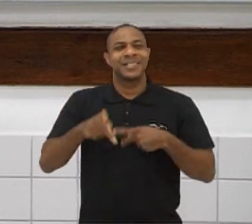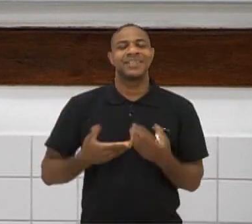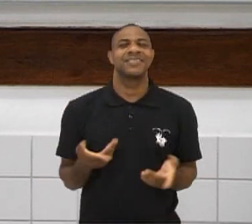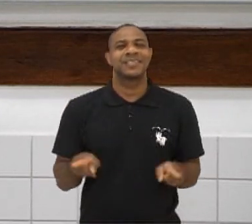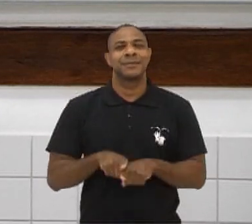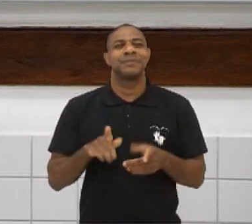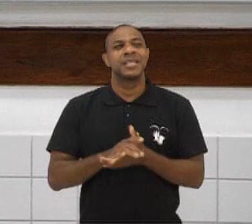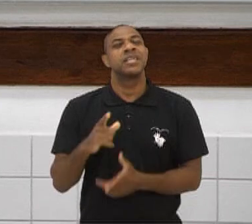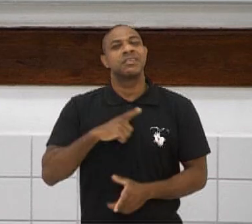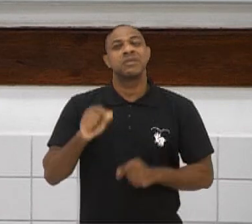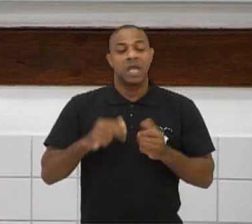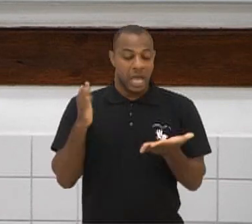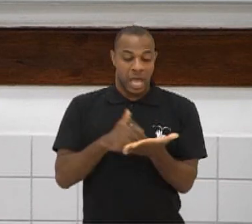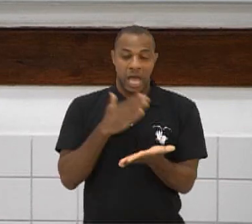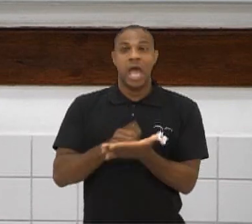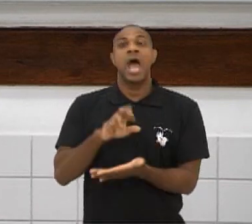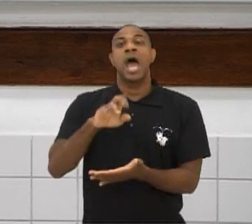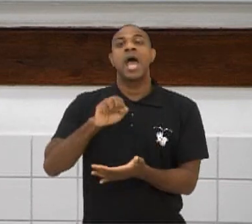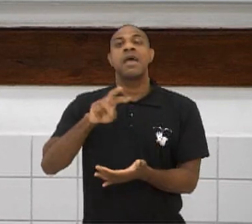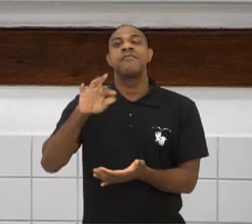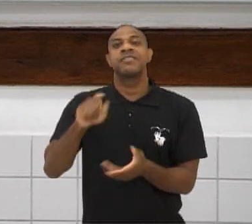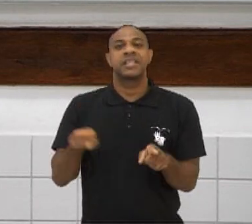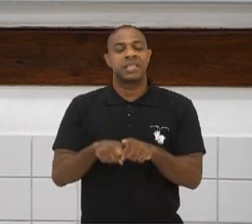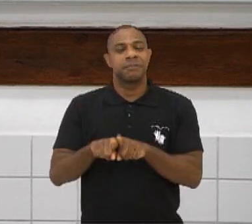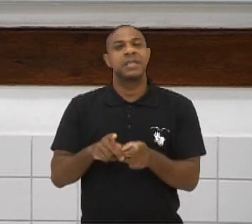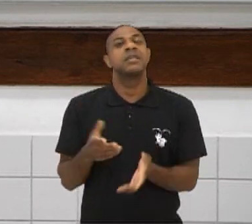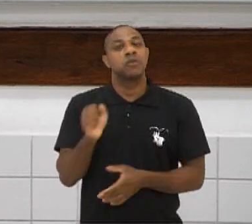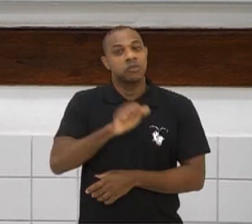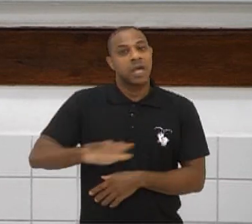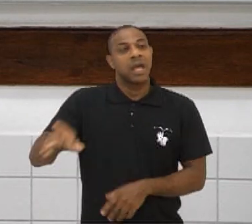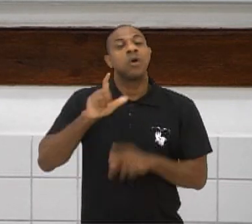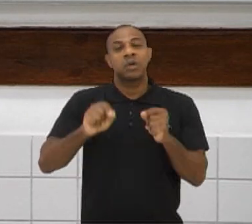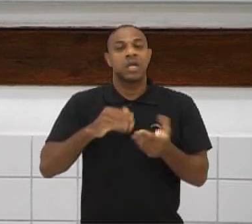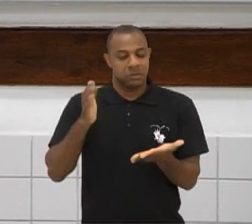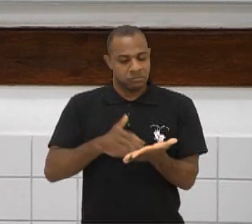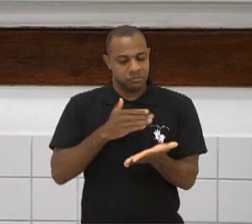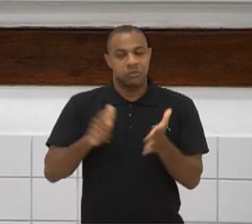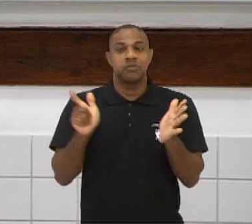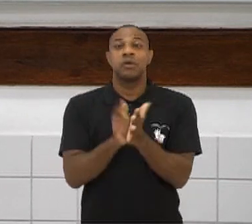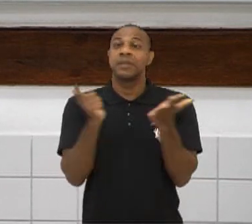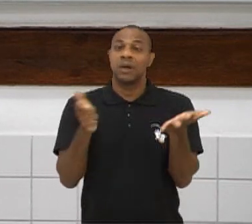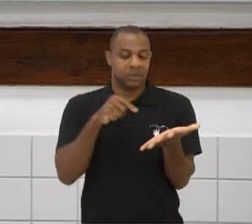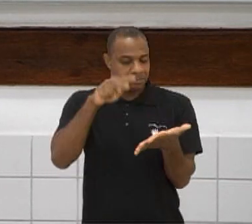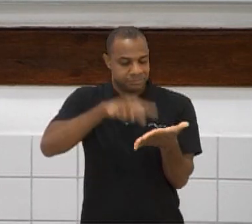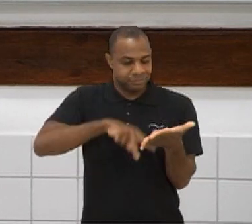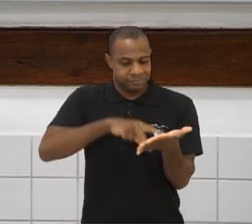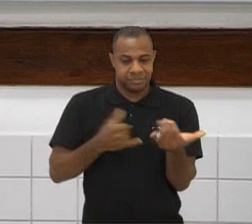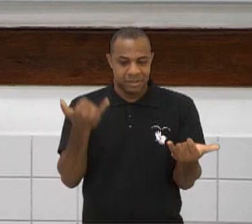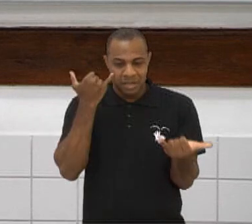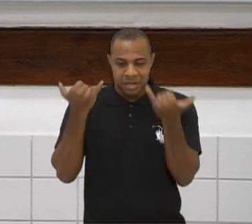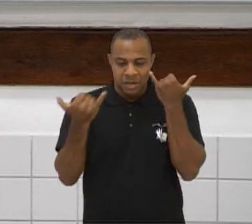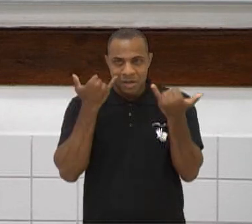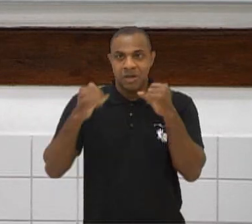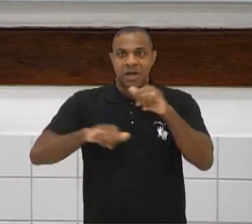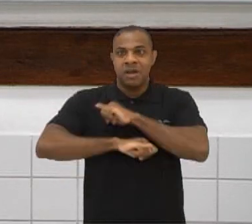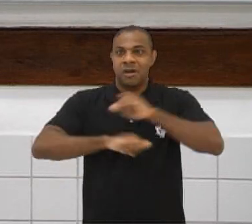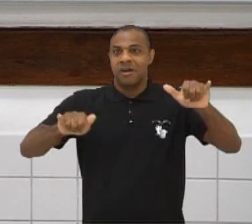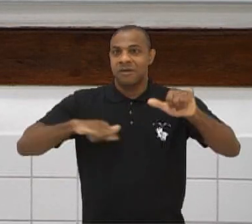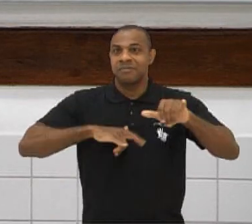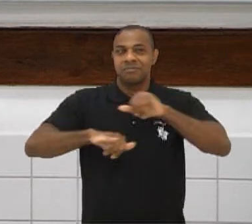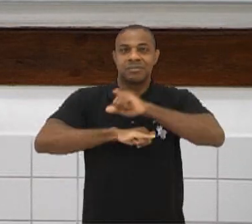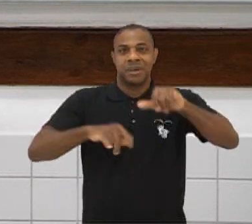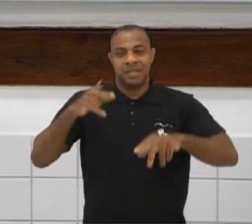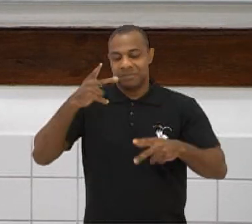Nós tínhamos também as revistas e tudo mais, mas no geral eram os jornais de grande circulação que traziam as notícias para que as